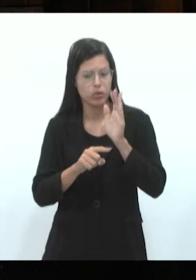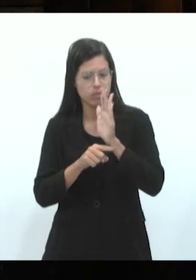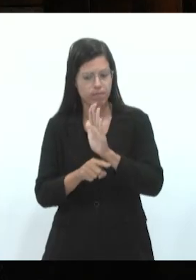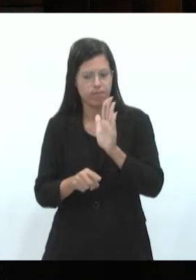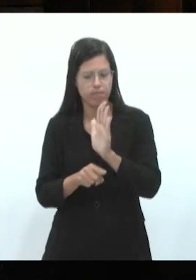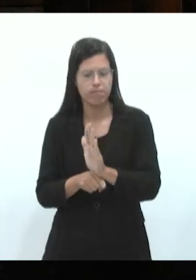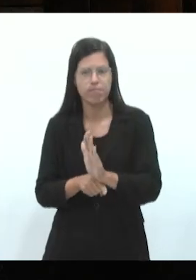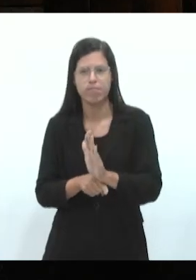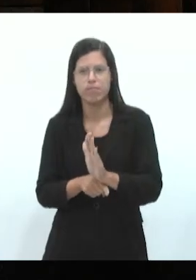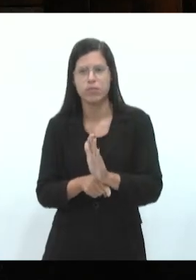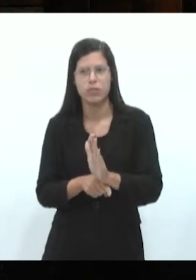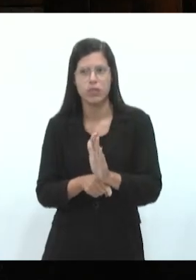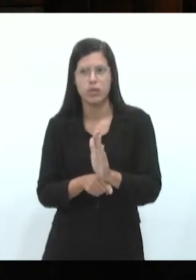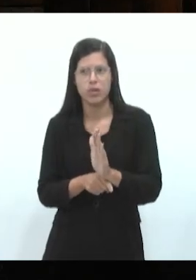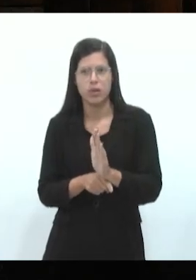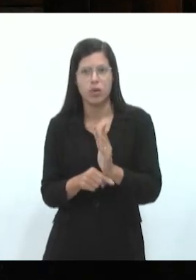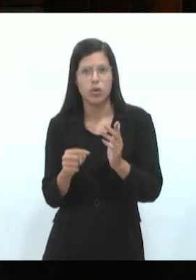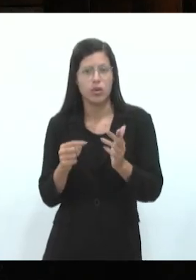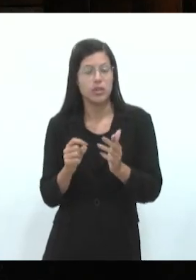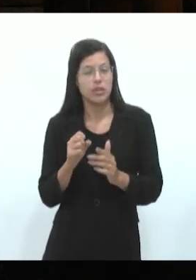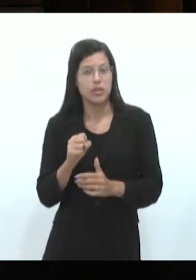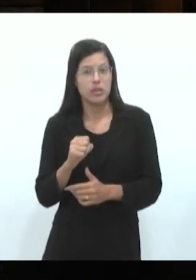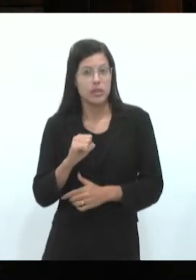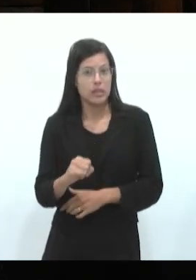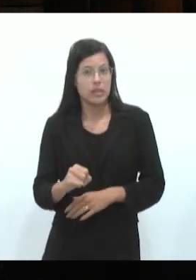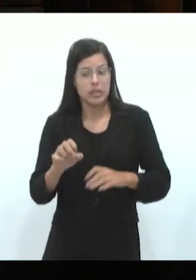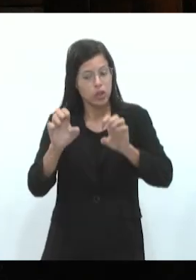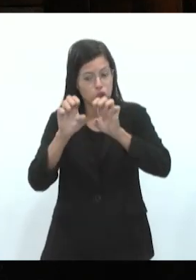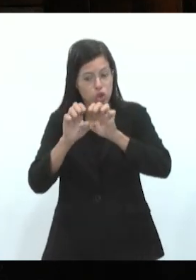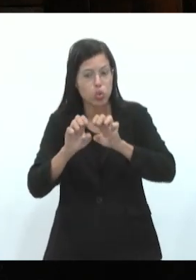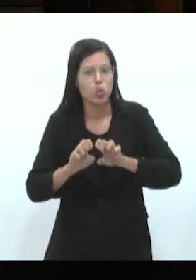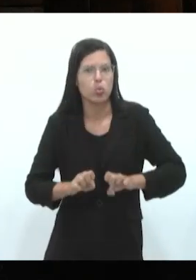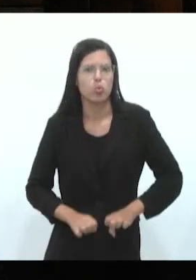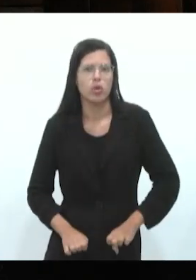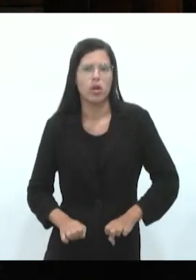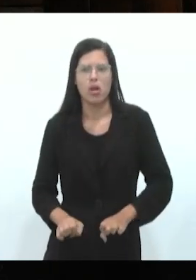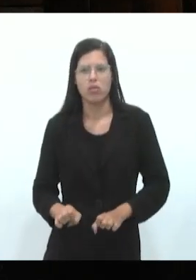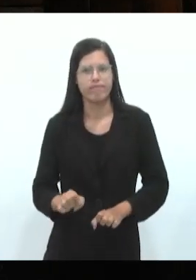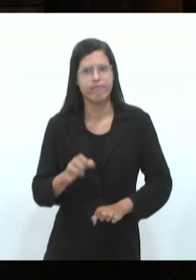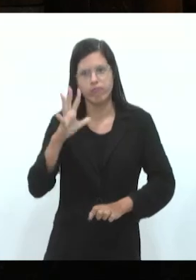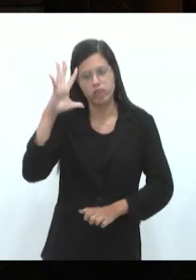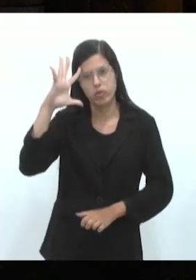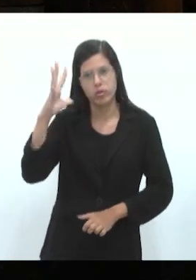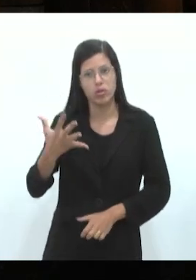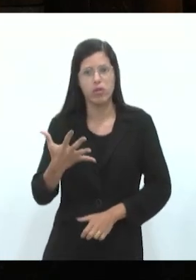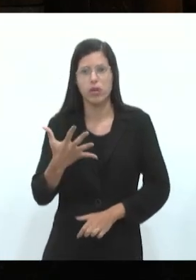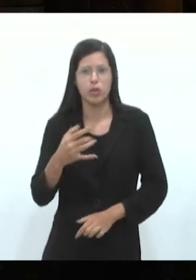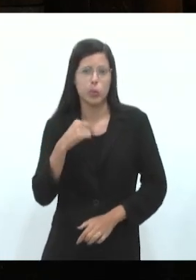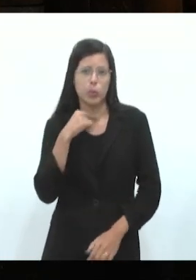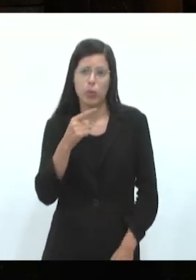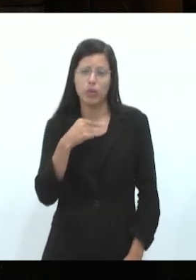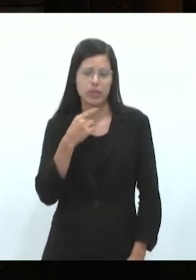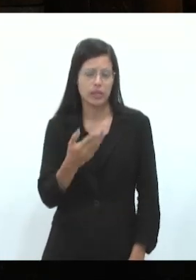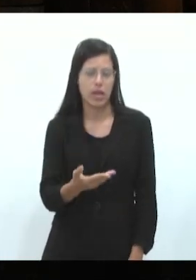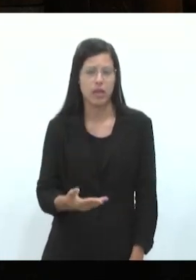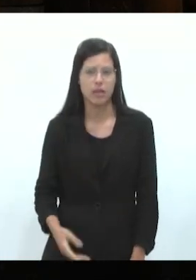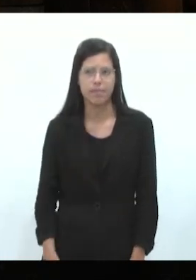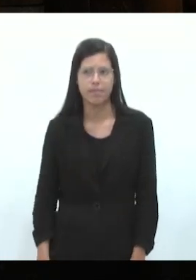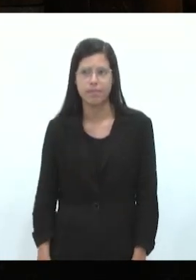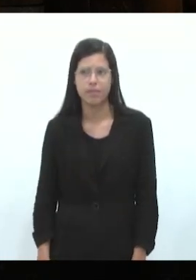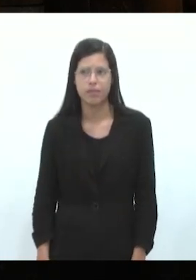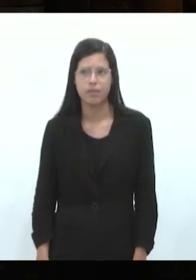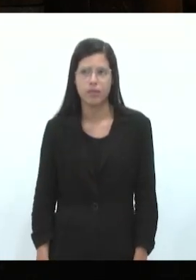mas se questões estruturais não forem resolvidas, evidentemente não tem saída. Como é que